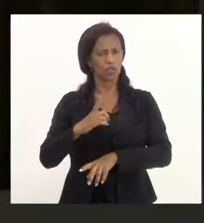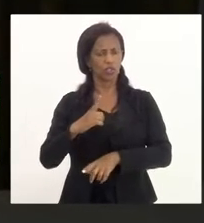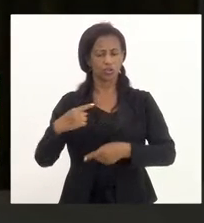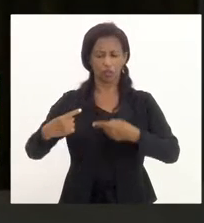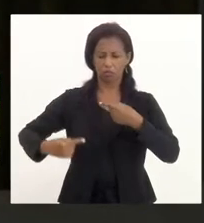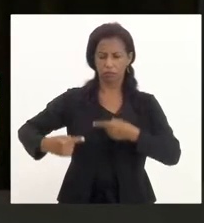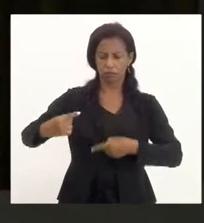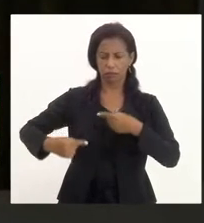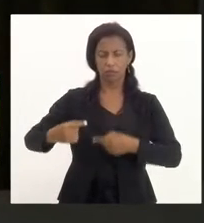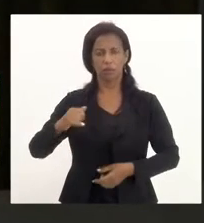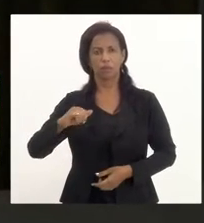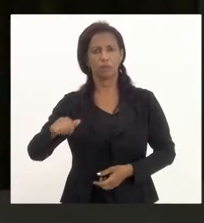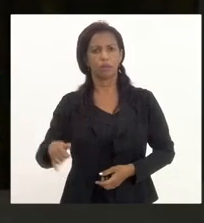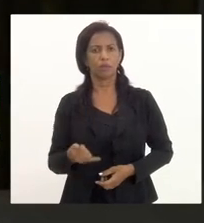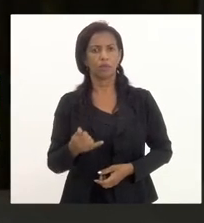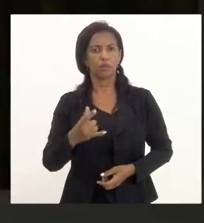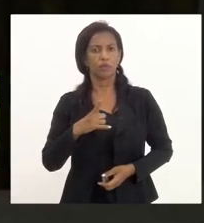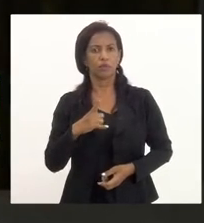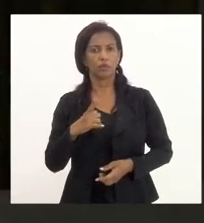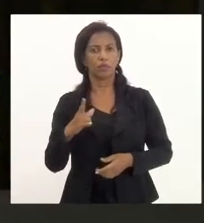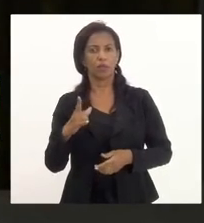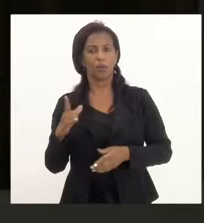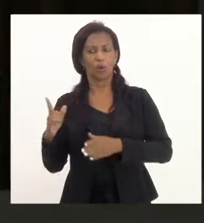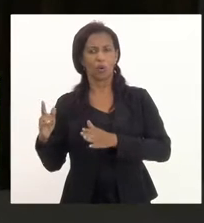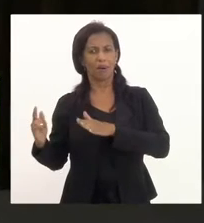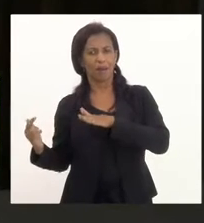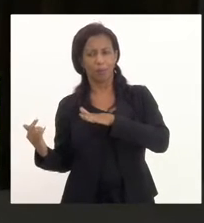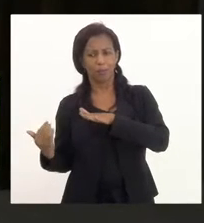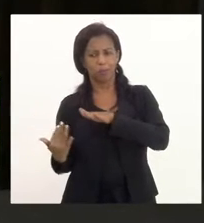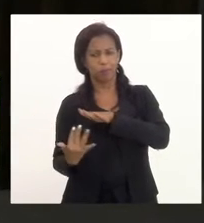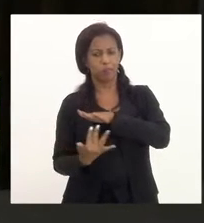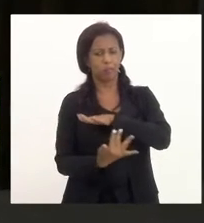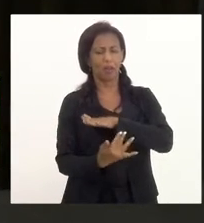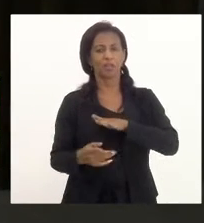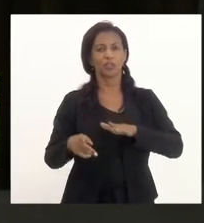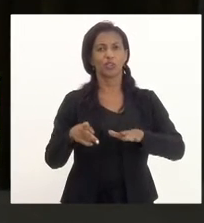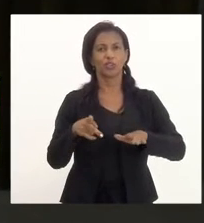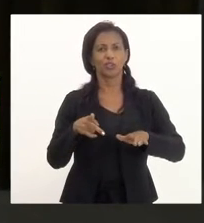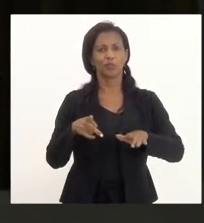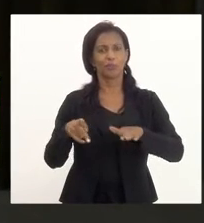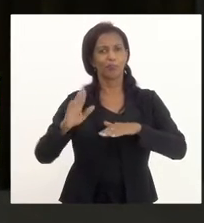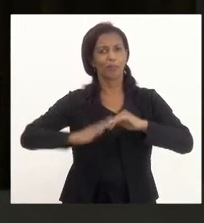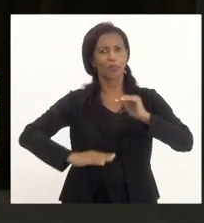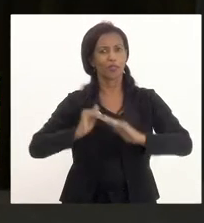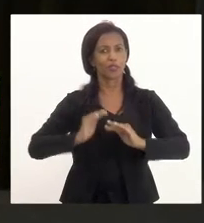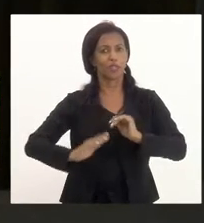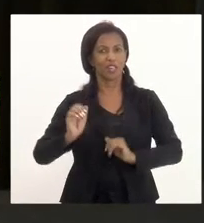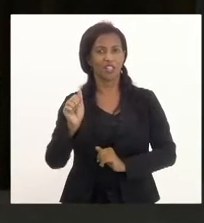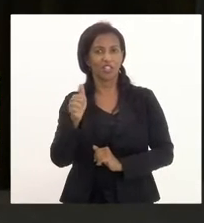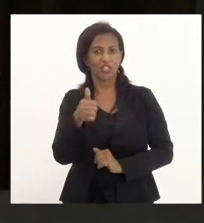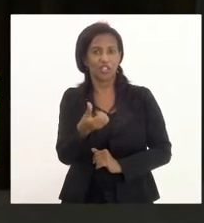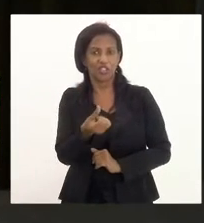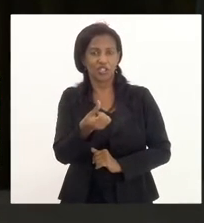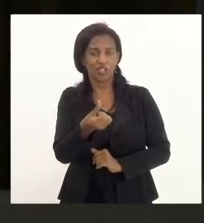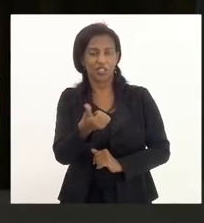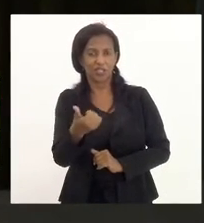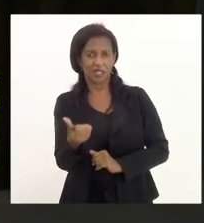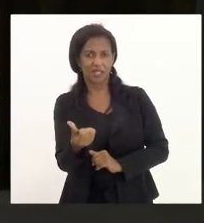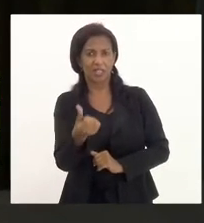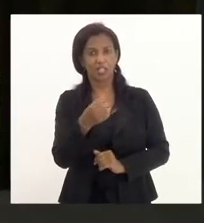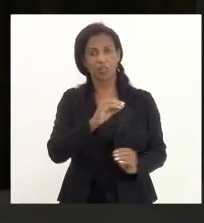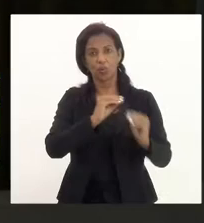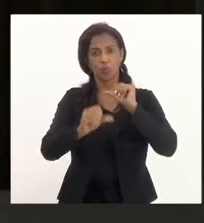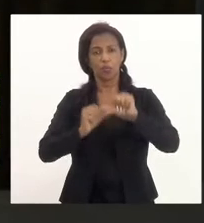debatendo a possibilidade de haver uma migração de profissionais de 16 para 30 horas além disso a gente na